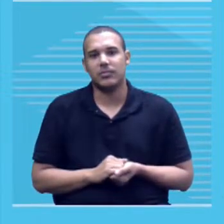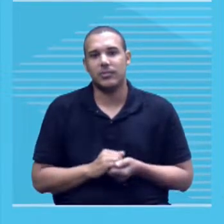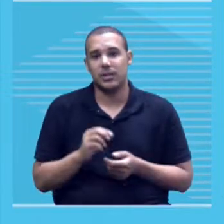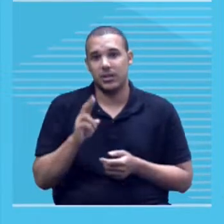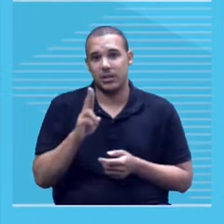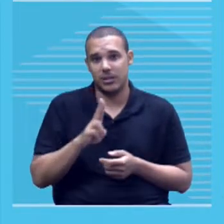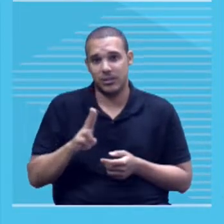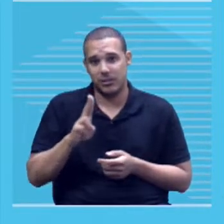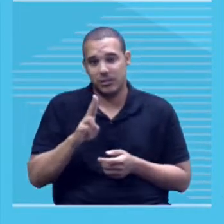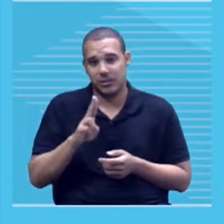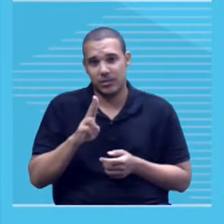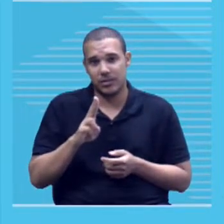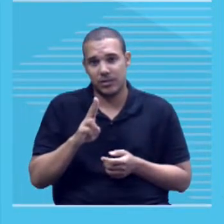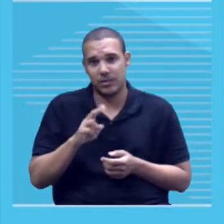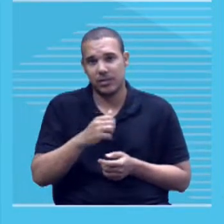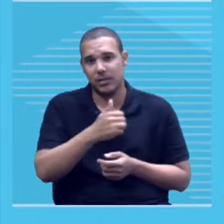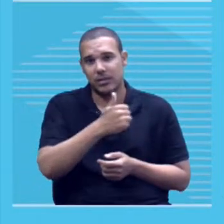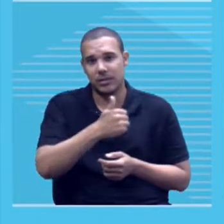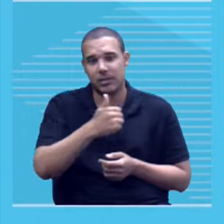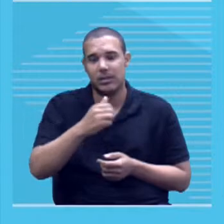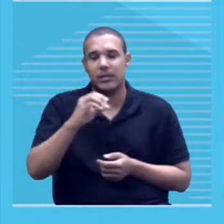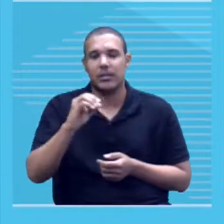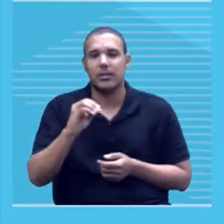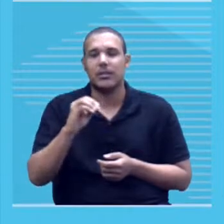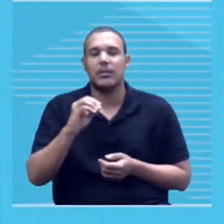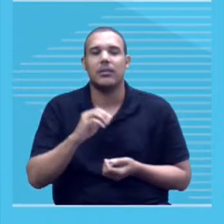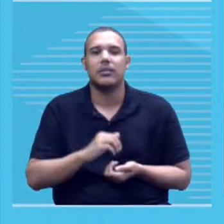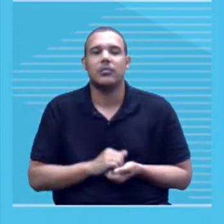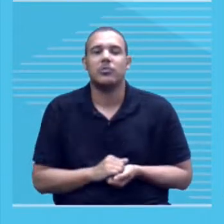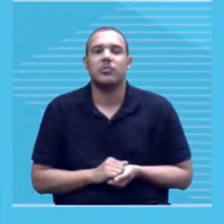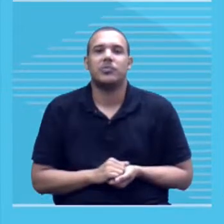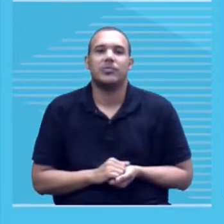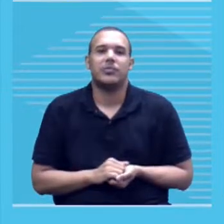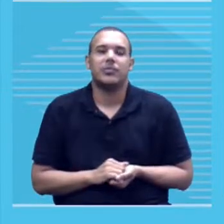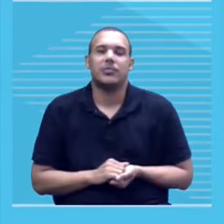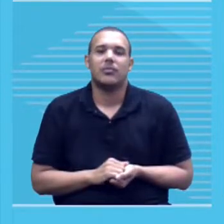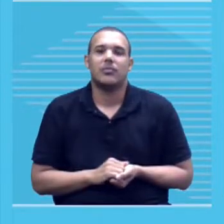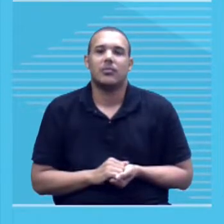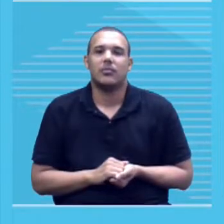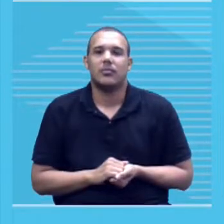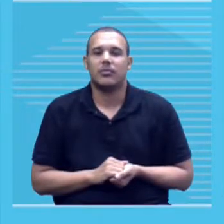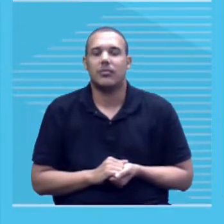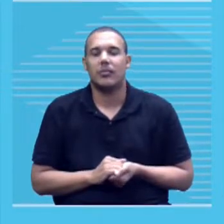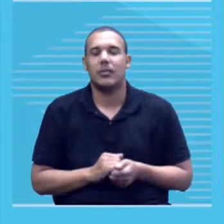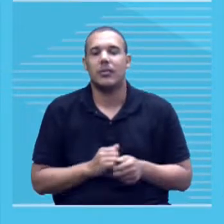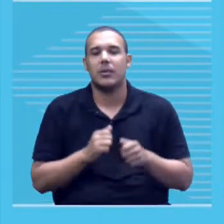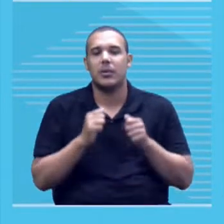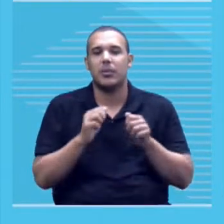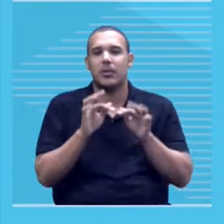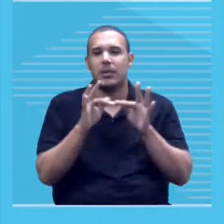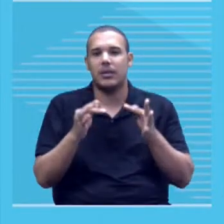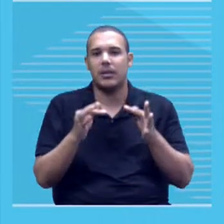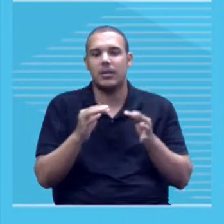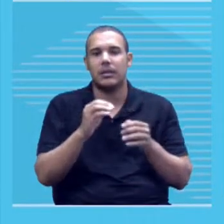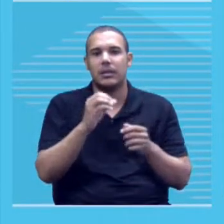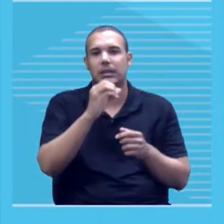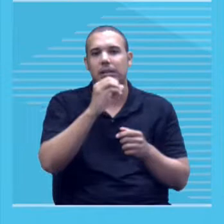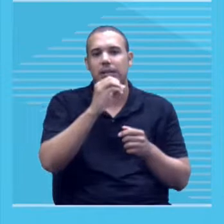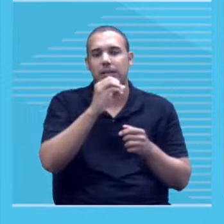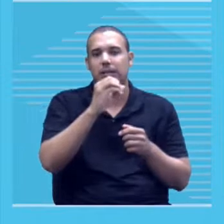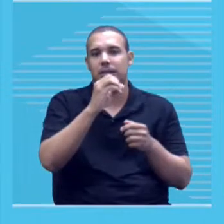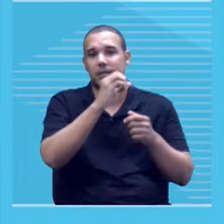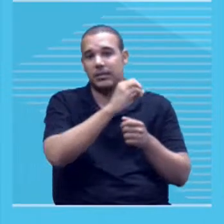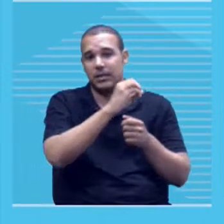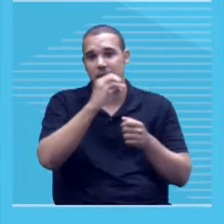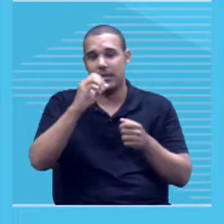essa situação do 110, quando eu tenho essa situação do 110, eu posso simplificar 0 de um lado com